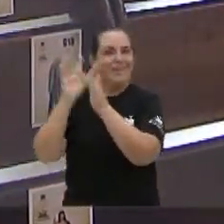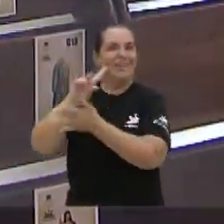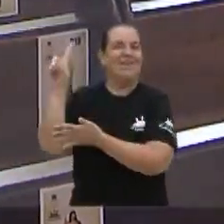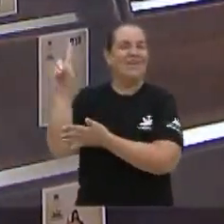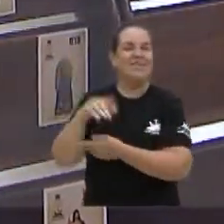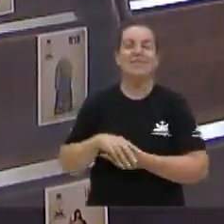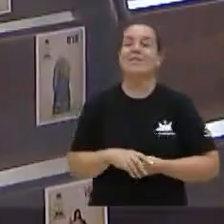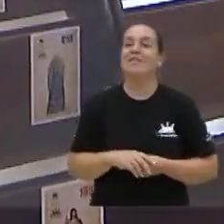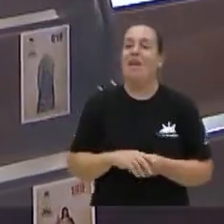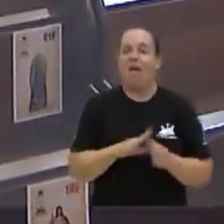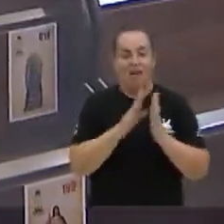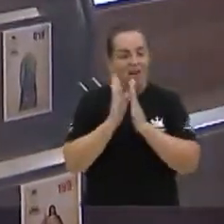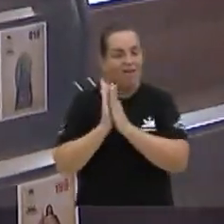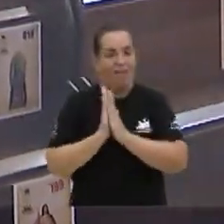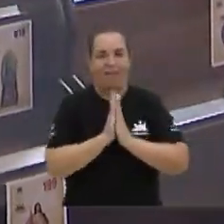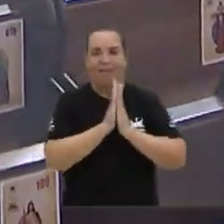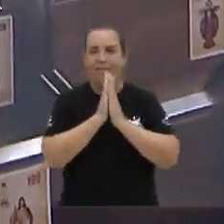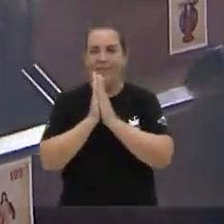Glória a Deus.